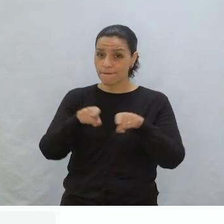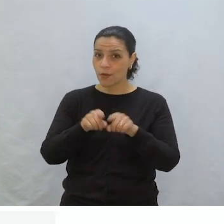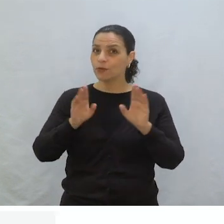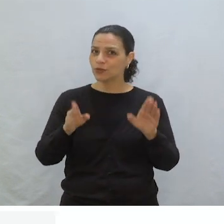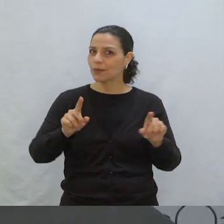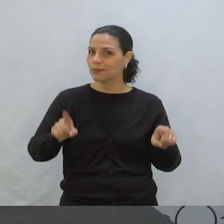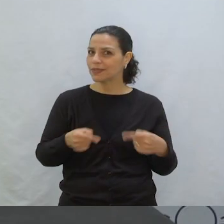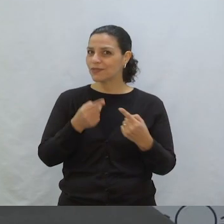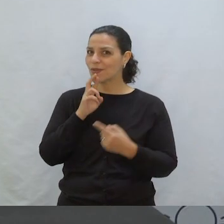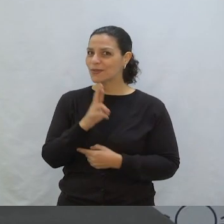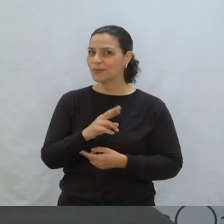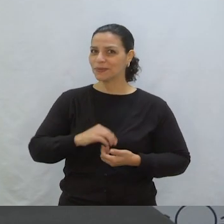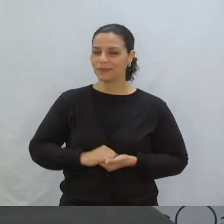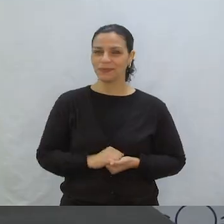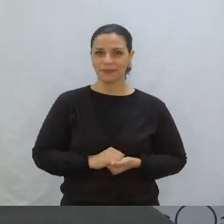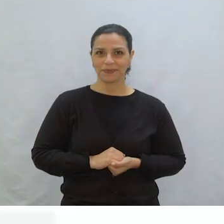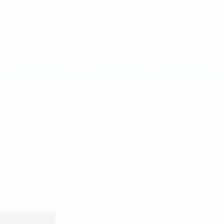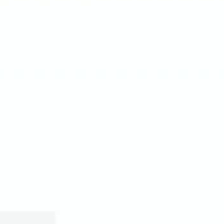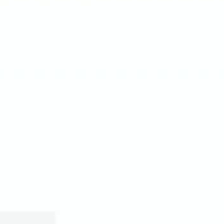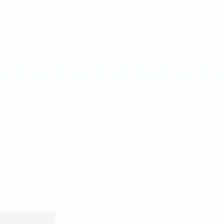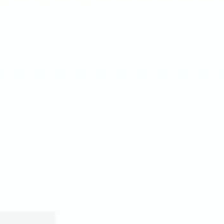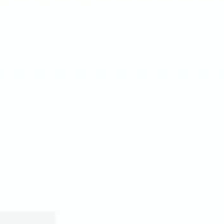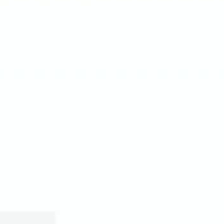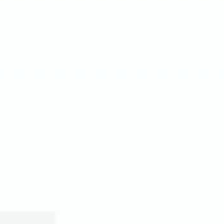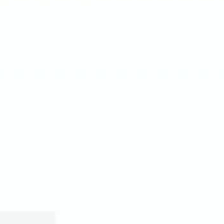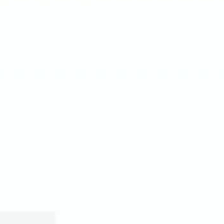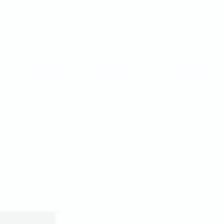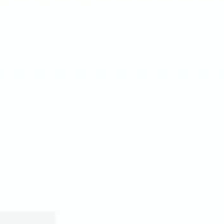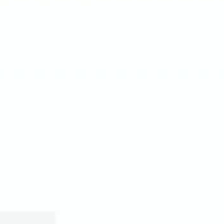você resolver esse desafio.